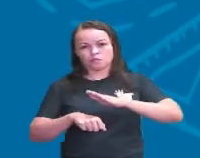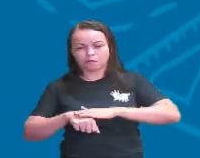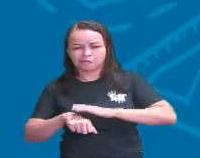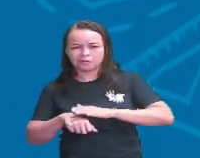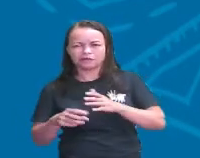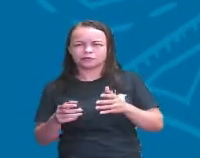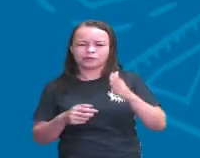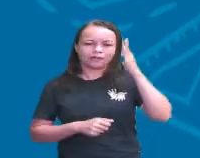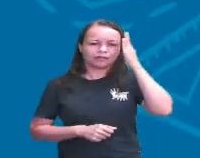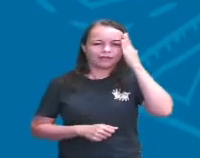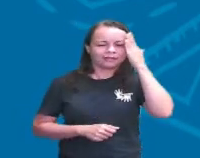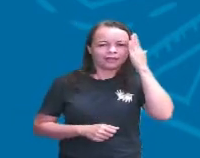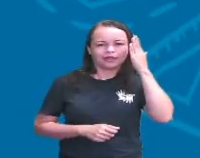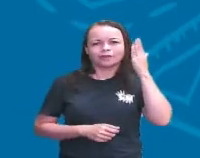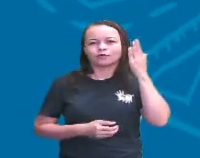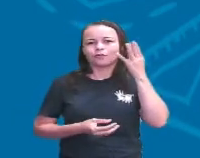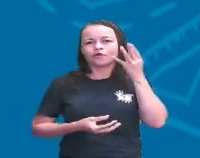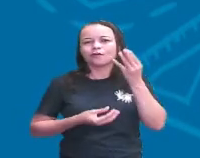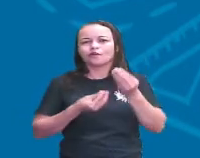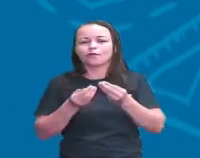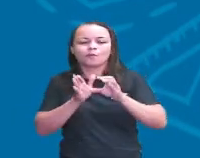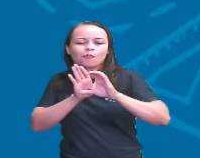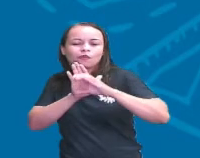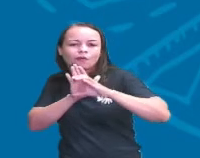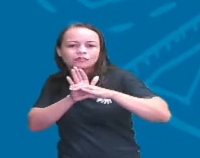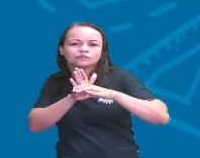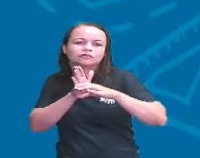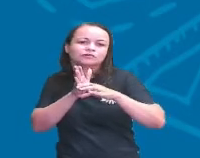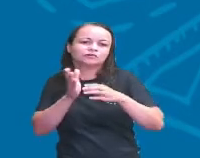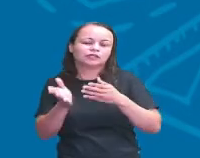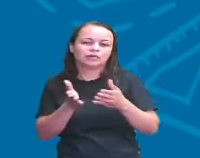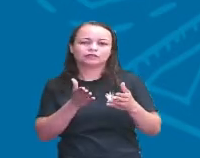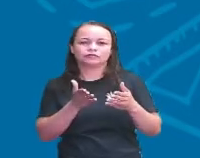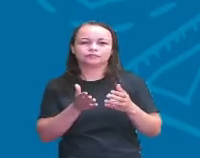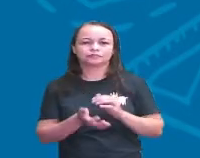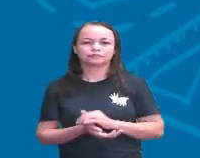eles compreenderam o conceito de